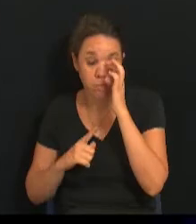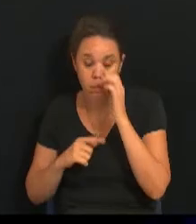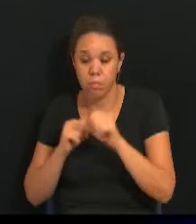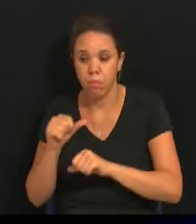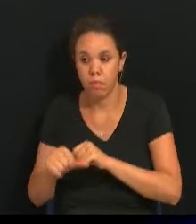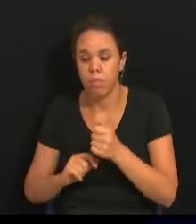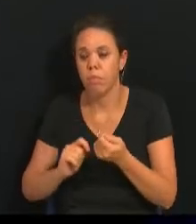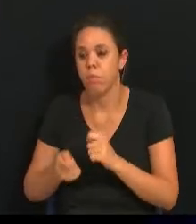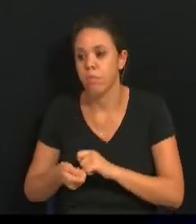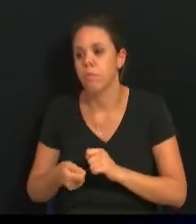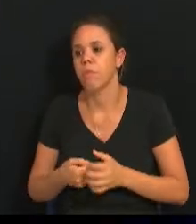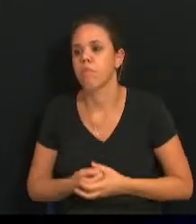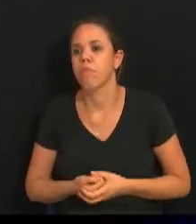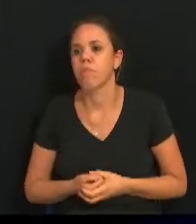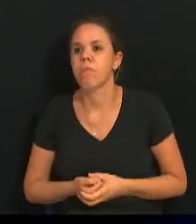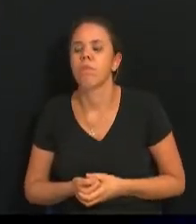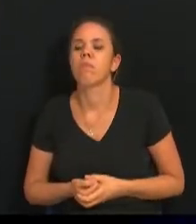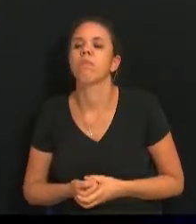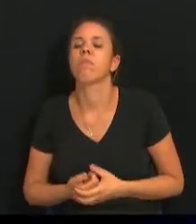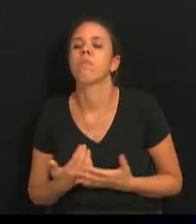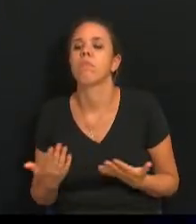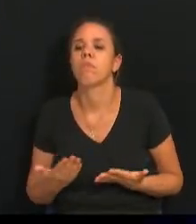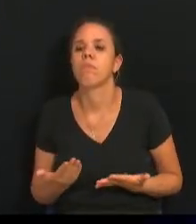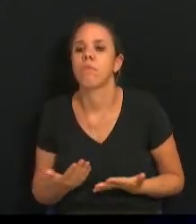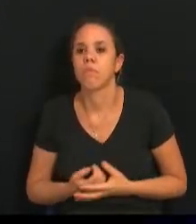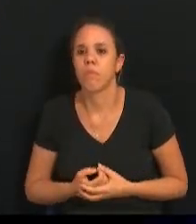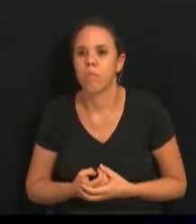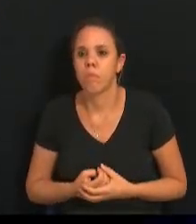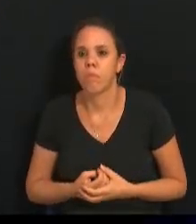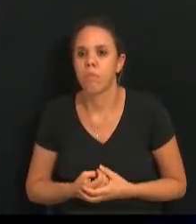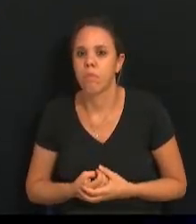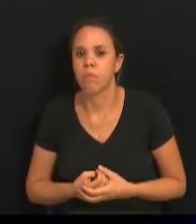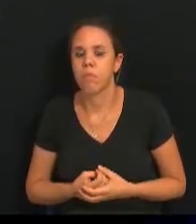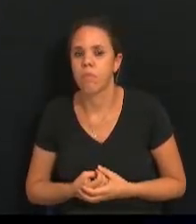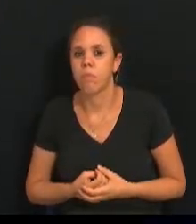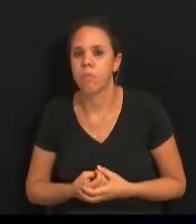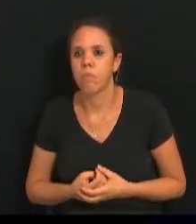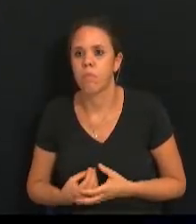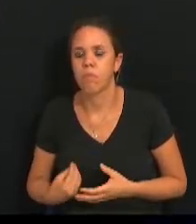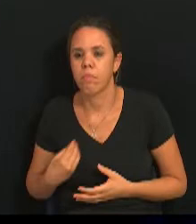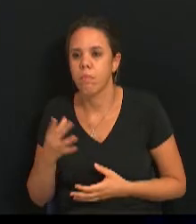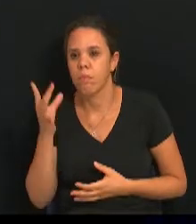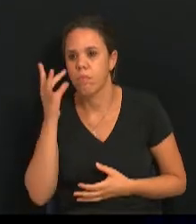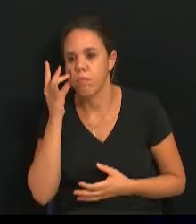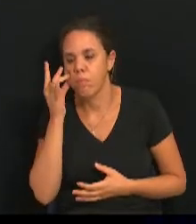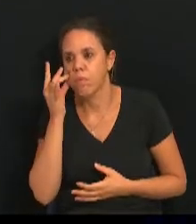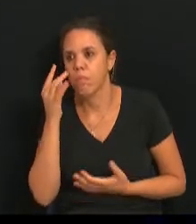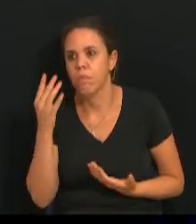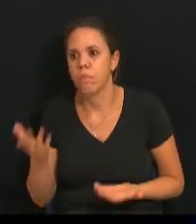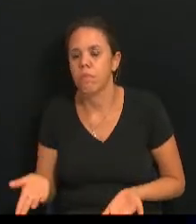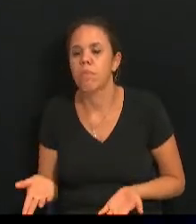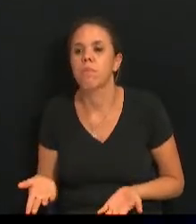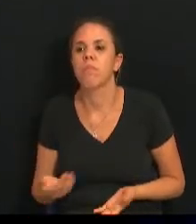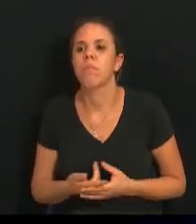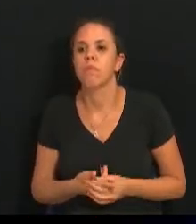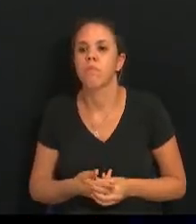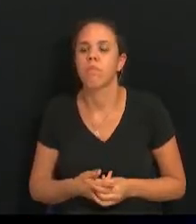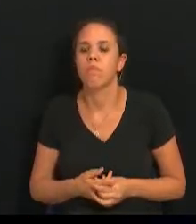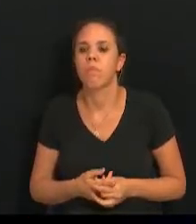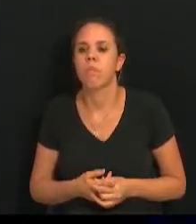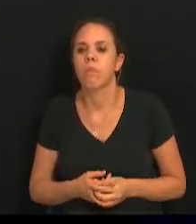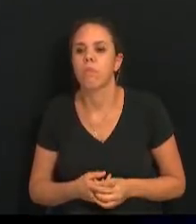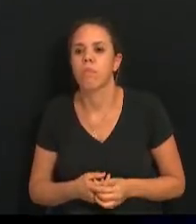reinventar também. E agora, né, que nós estamos presencial, depois de a gente